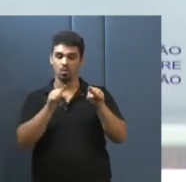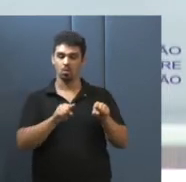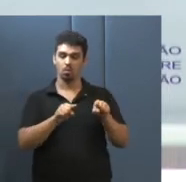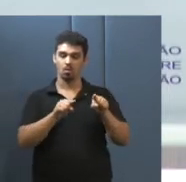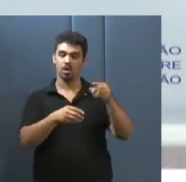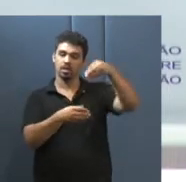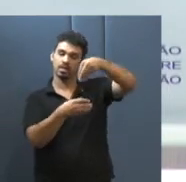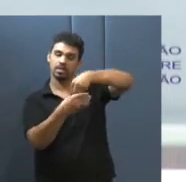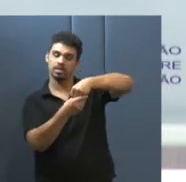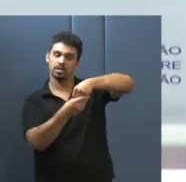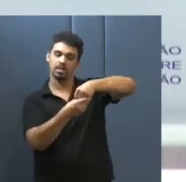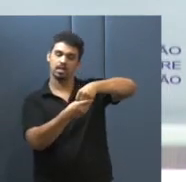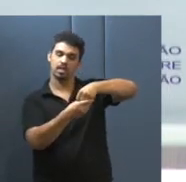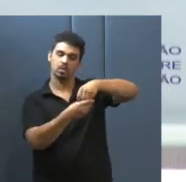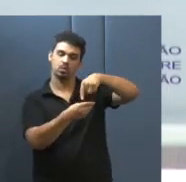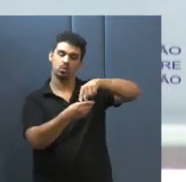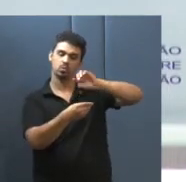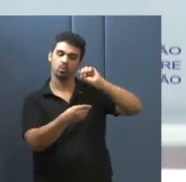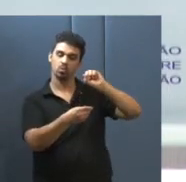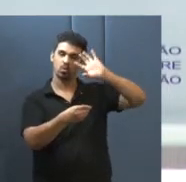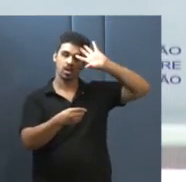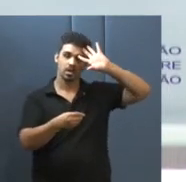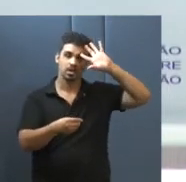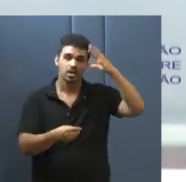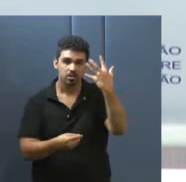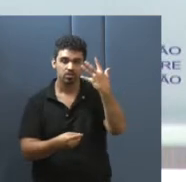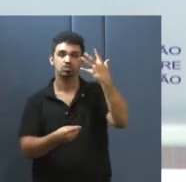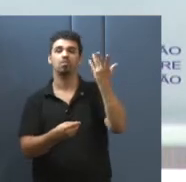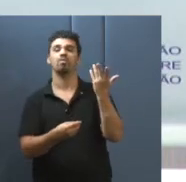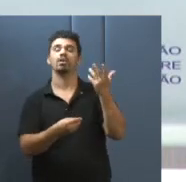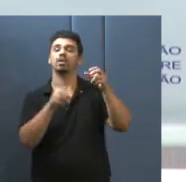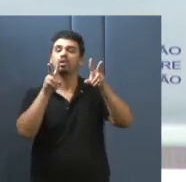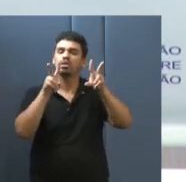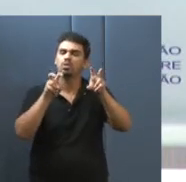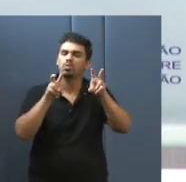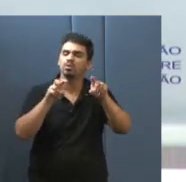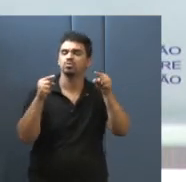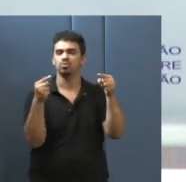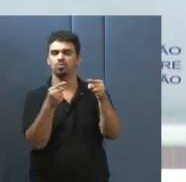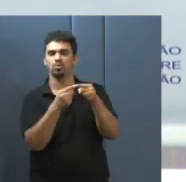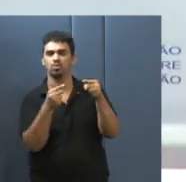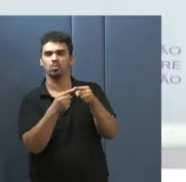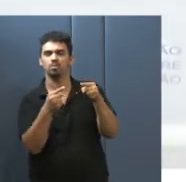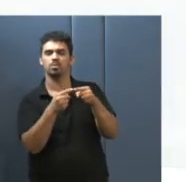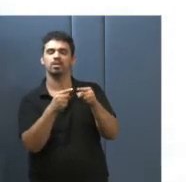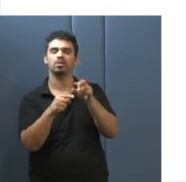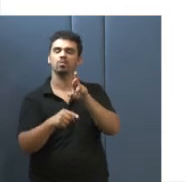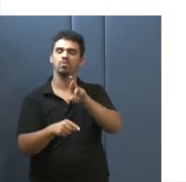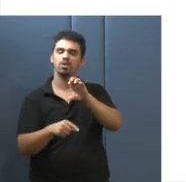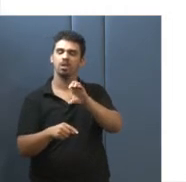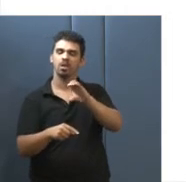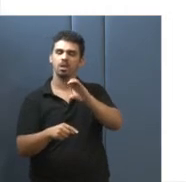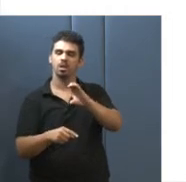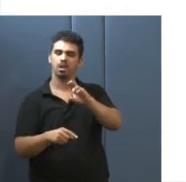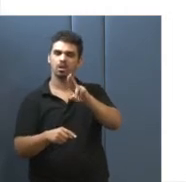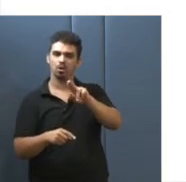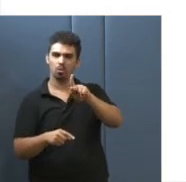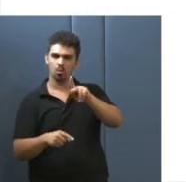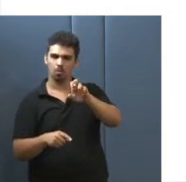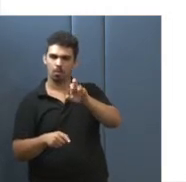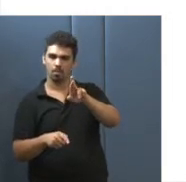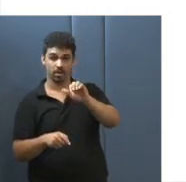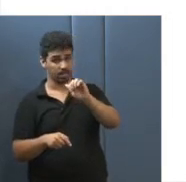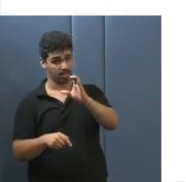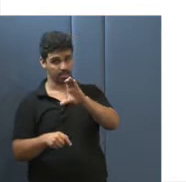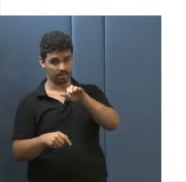decisório, no que se relaciona com recuperação pública. O COMACE, na